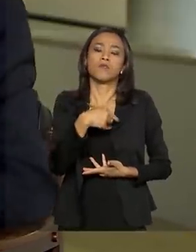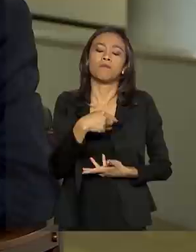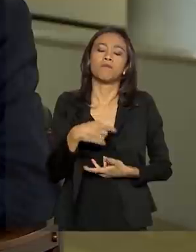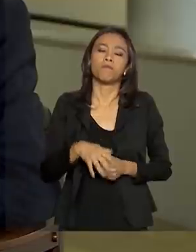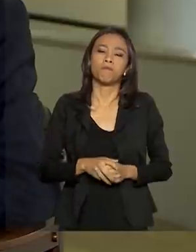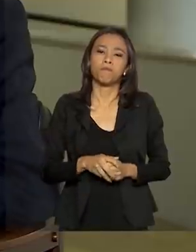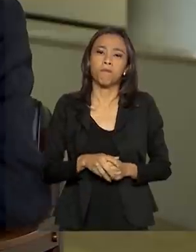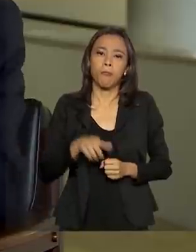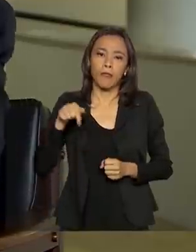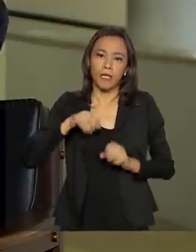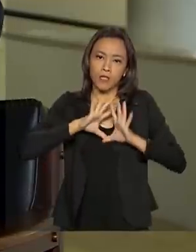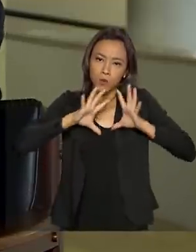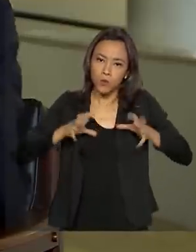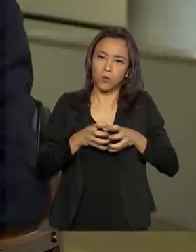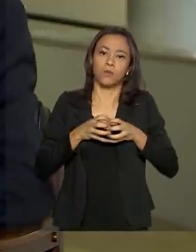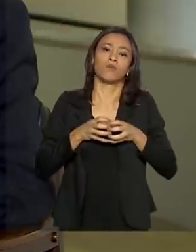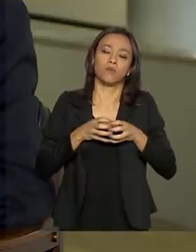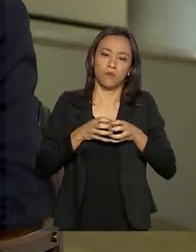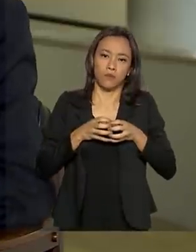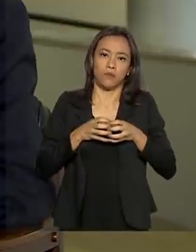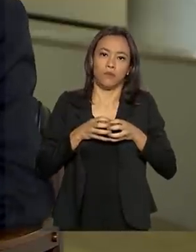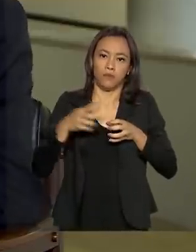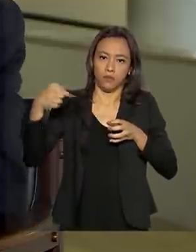dessa comissão,